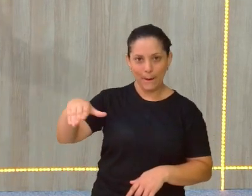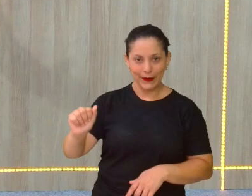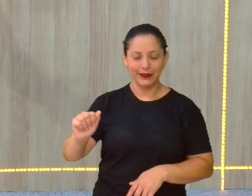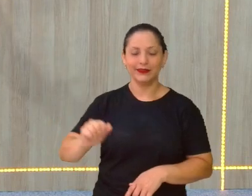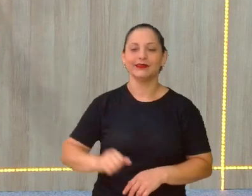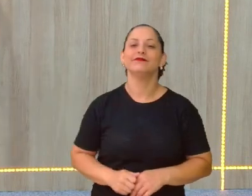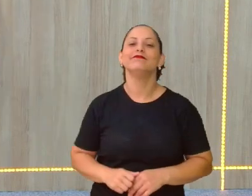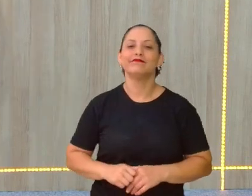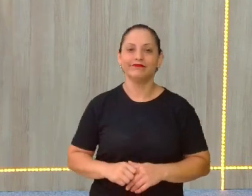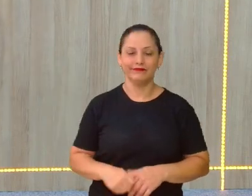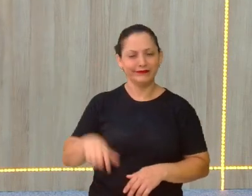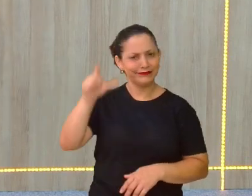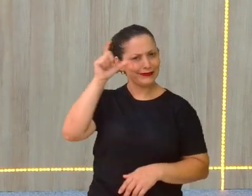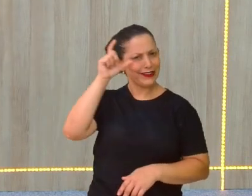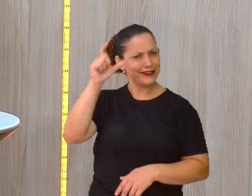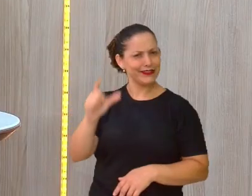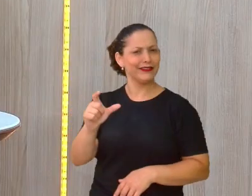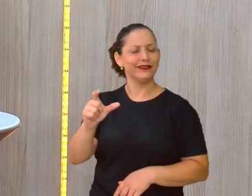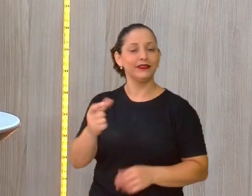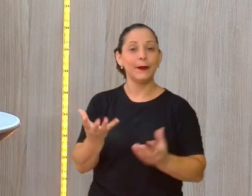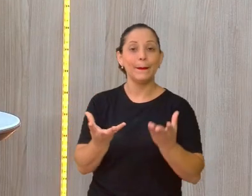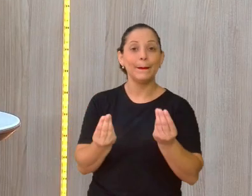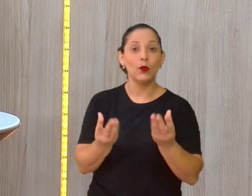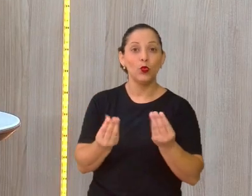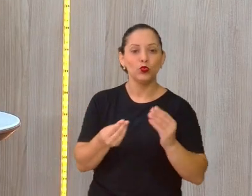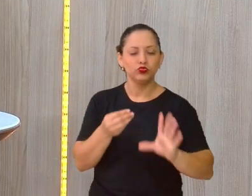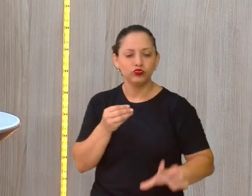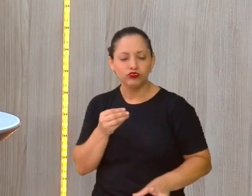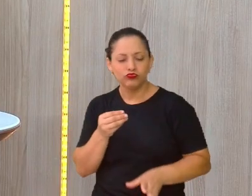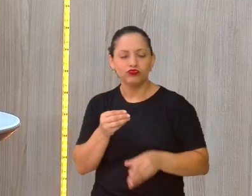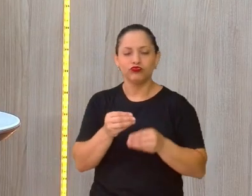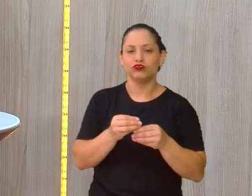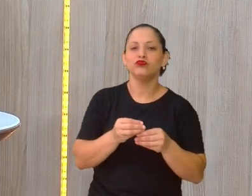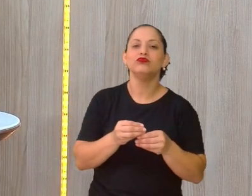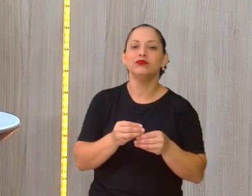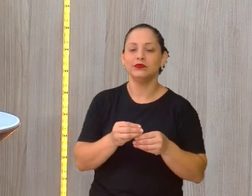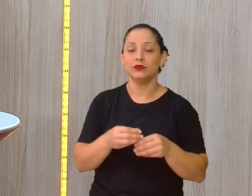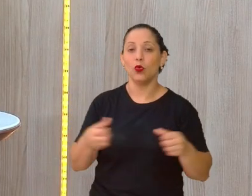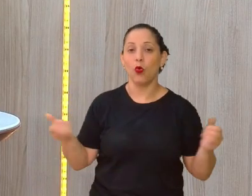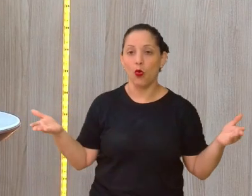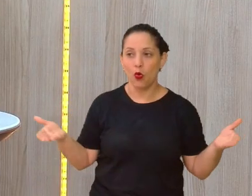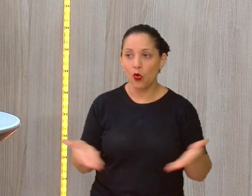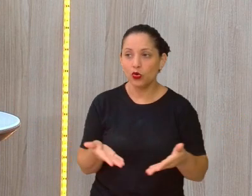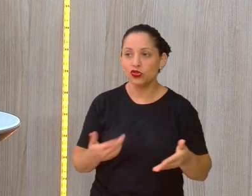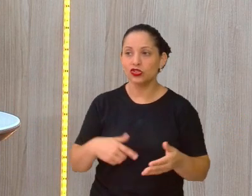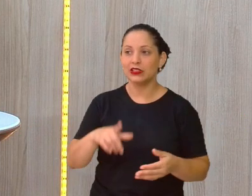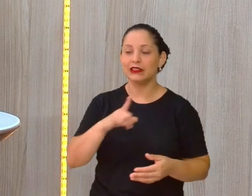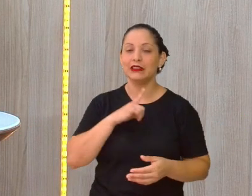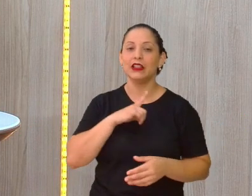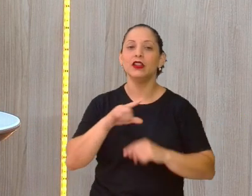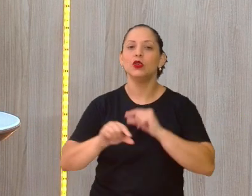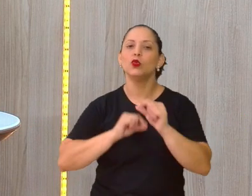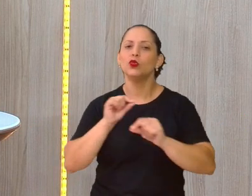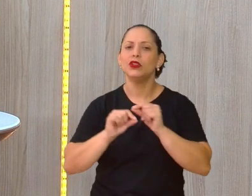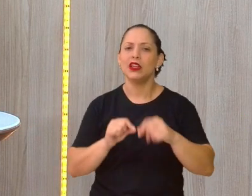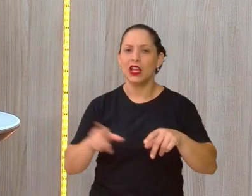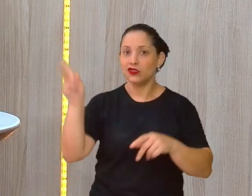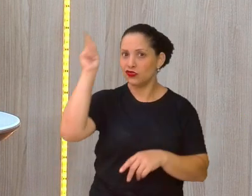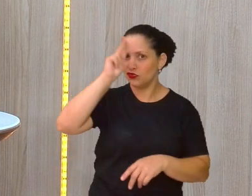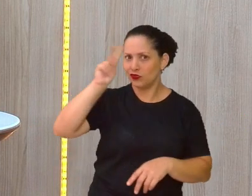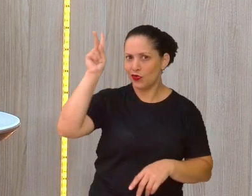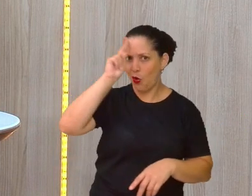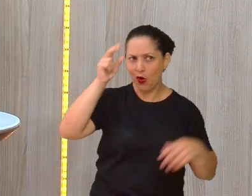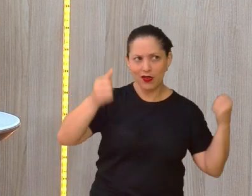né, professora? Uma contribuição bem grande, né? A gente ainda hoje tem aí a herança desse legado aí dessas